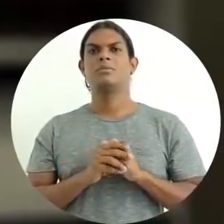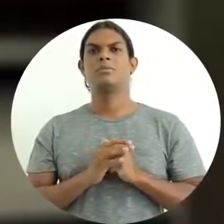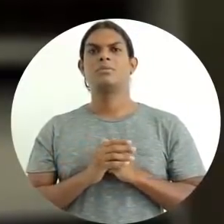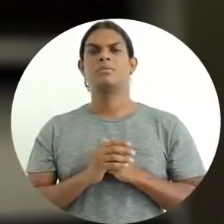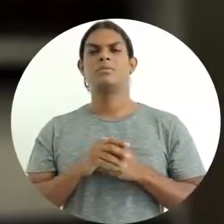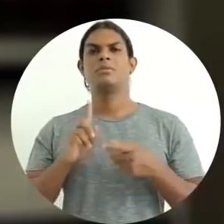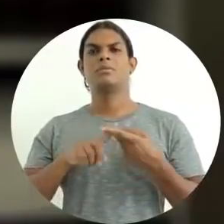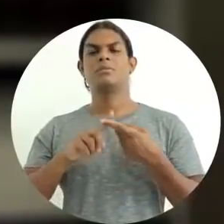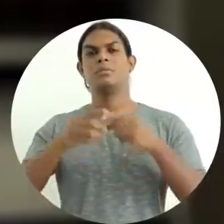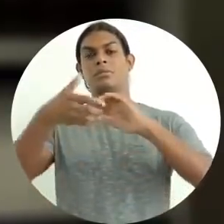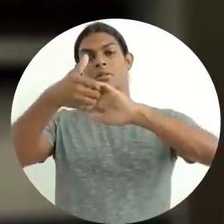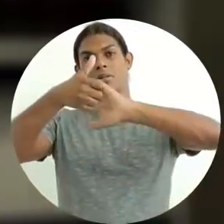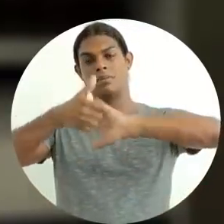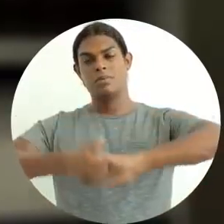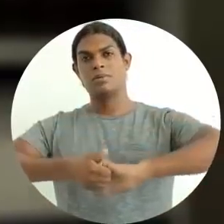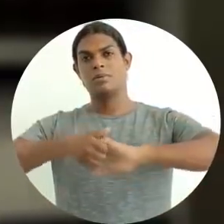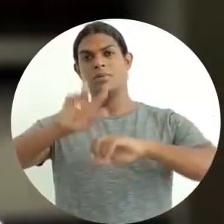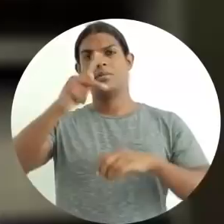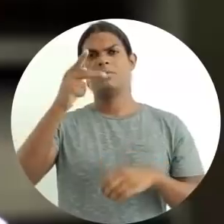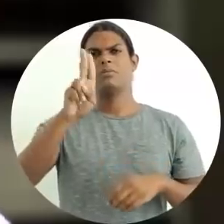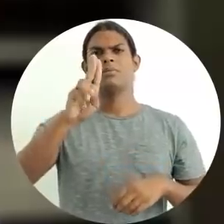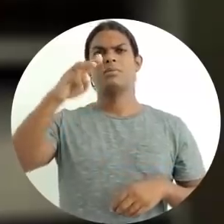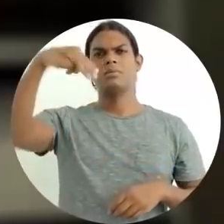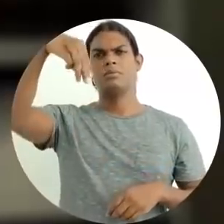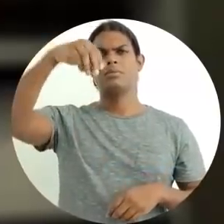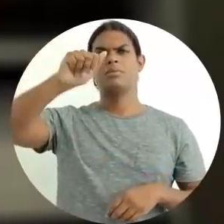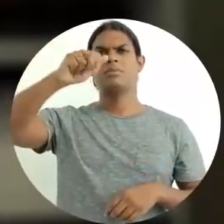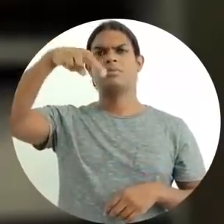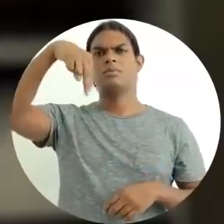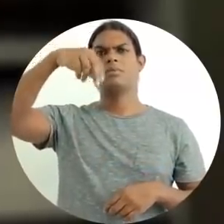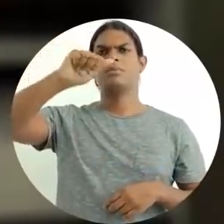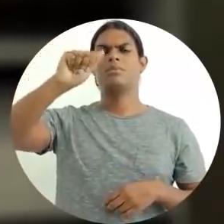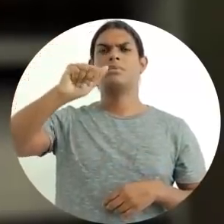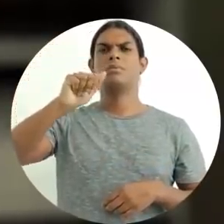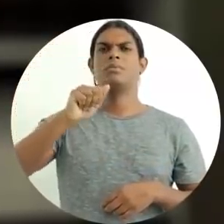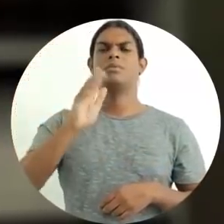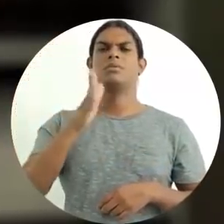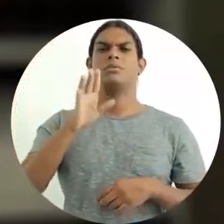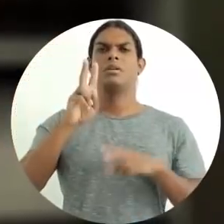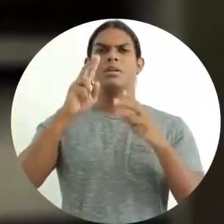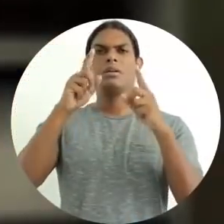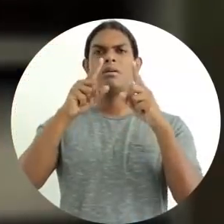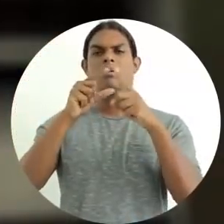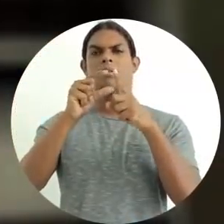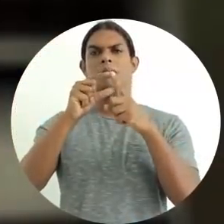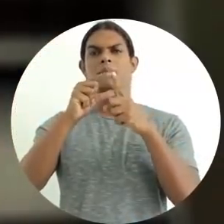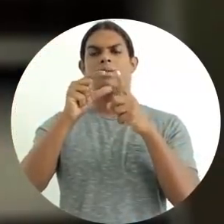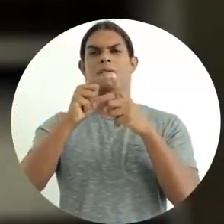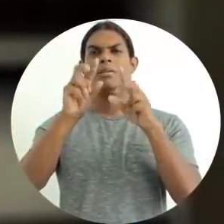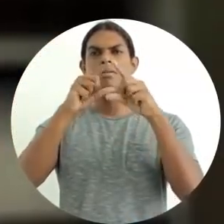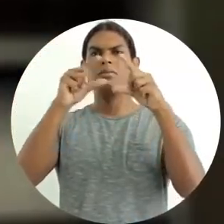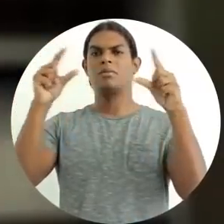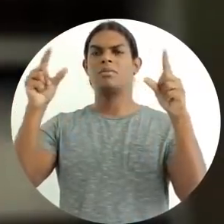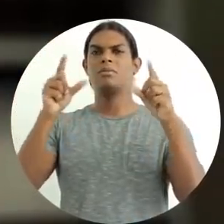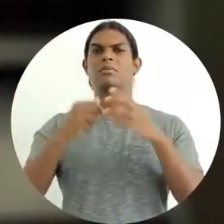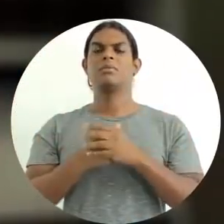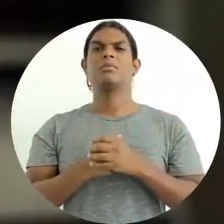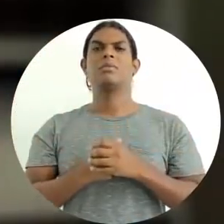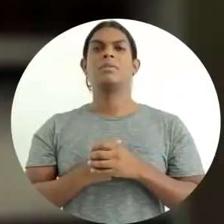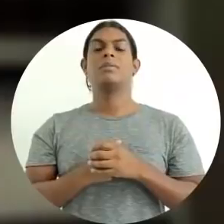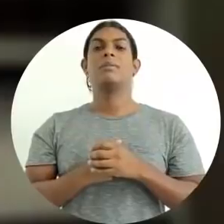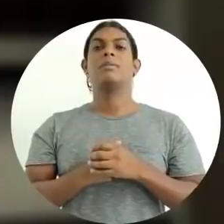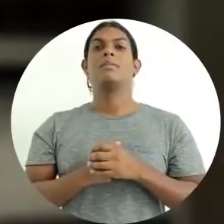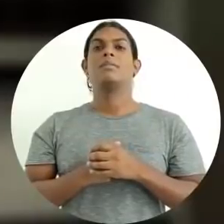lado, nós temos as habilidades humanas. Como o próprio nome já diz, humana.